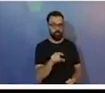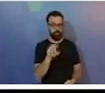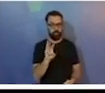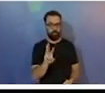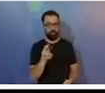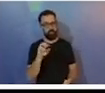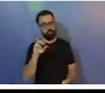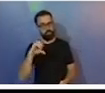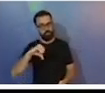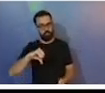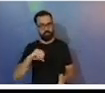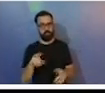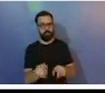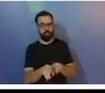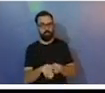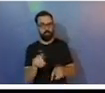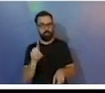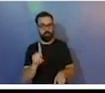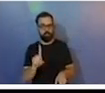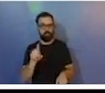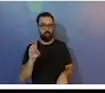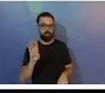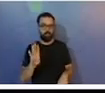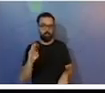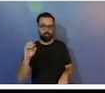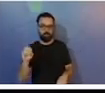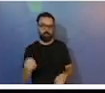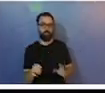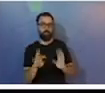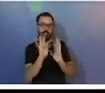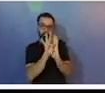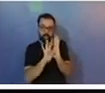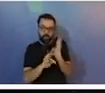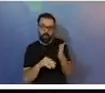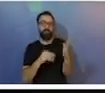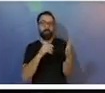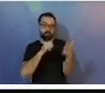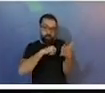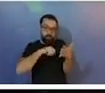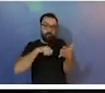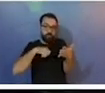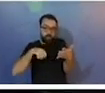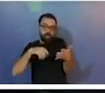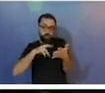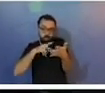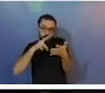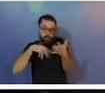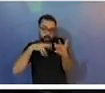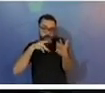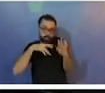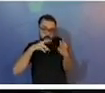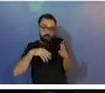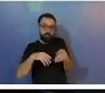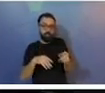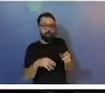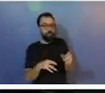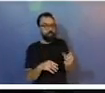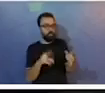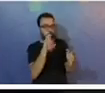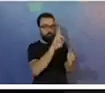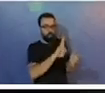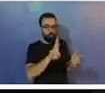e 140, que tem esses dois textozinhos, para procurar as respostas dessas